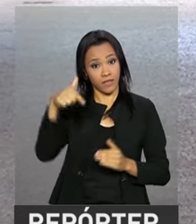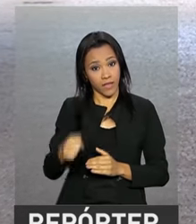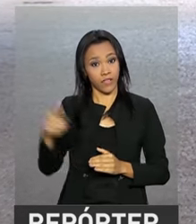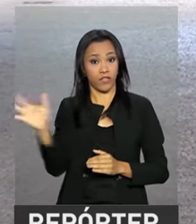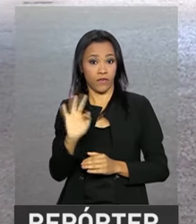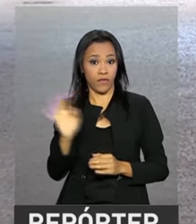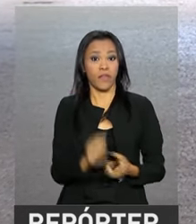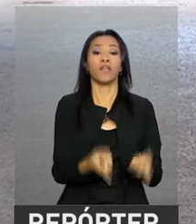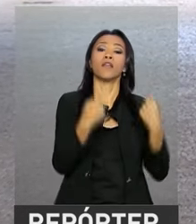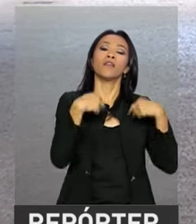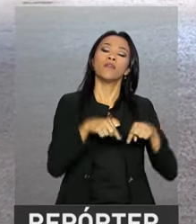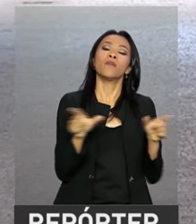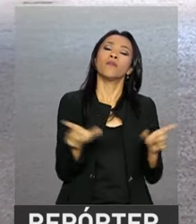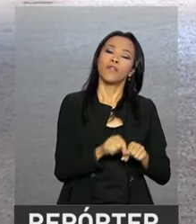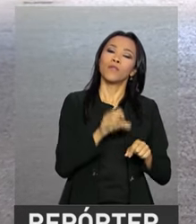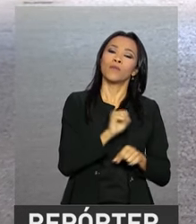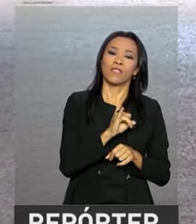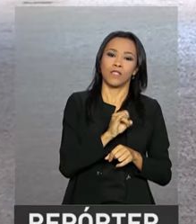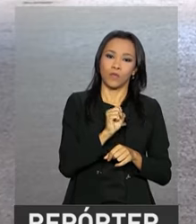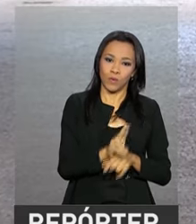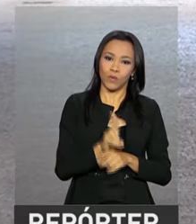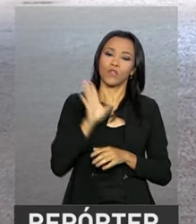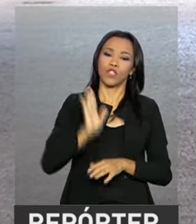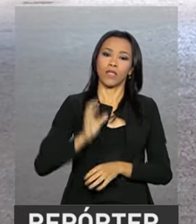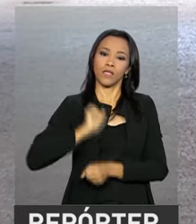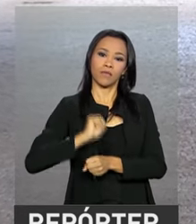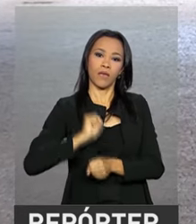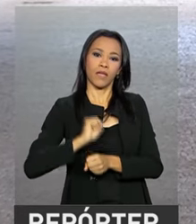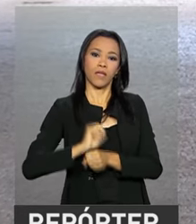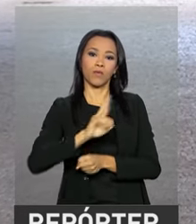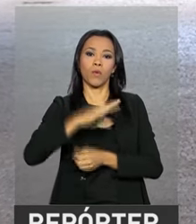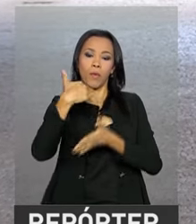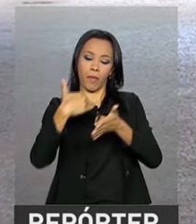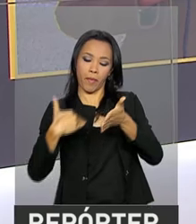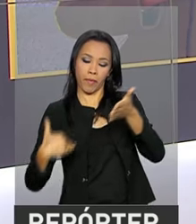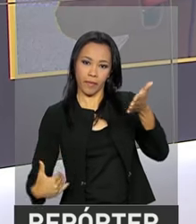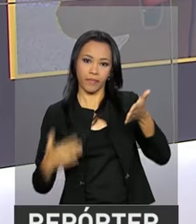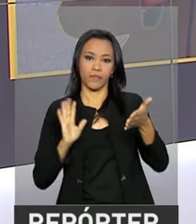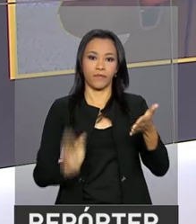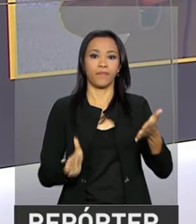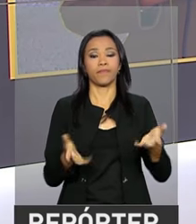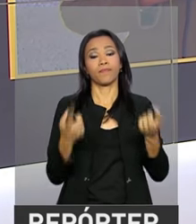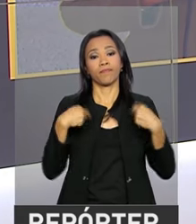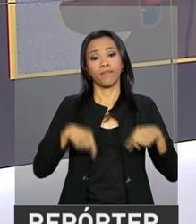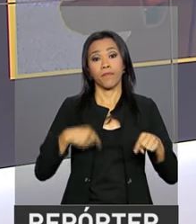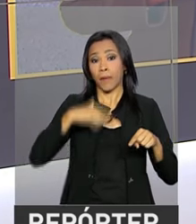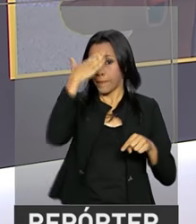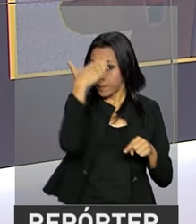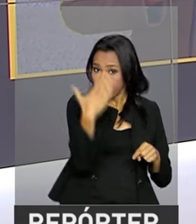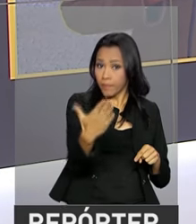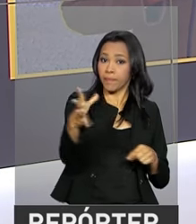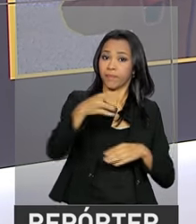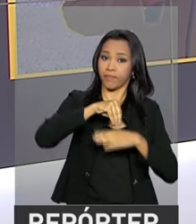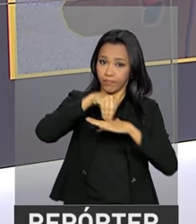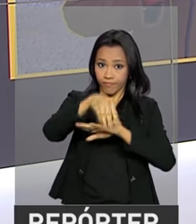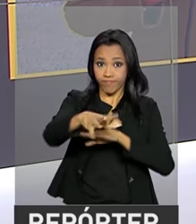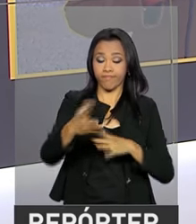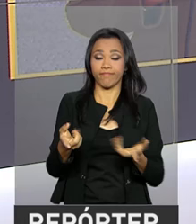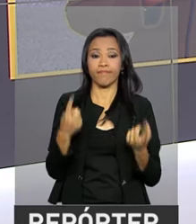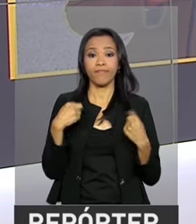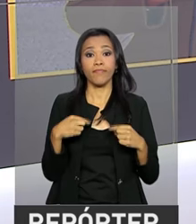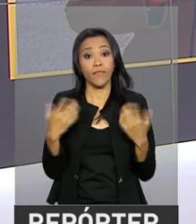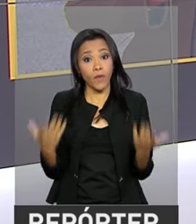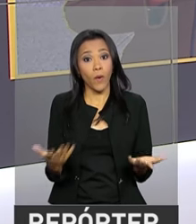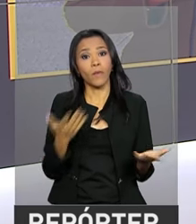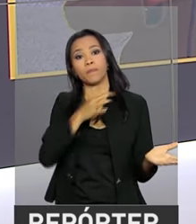está recebendo adesão à lista de espera. Leandro, volto com você. Tá bom, Mara, obrigado pelas suas informações. E olha, a